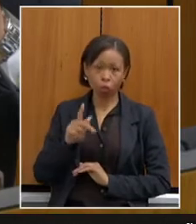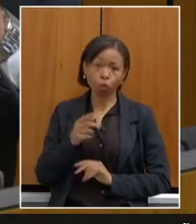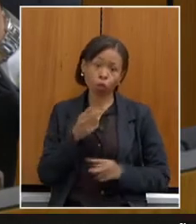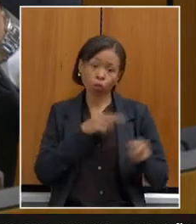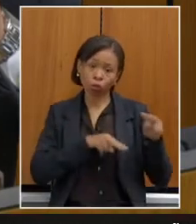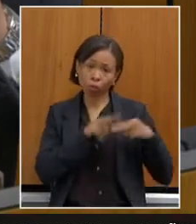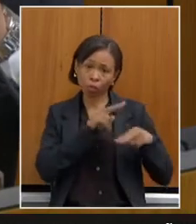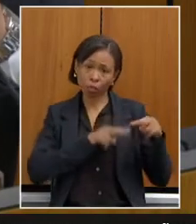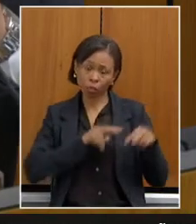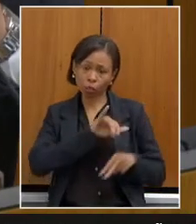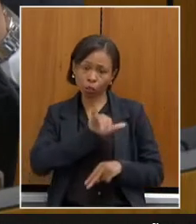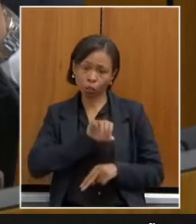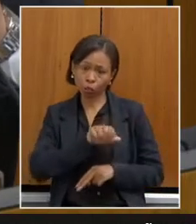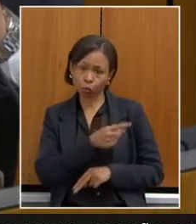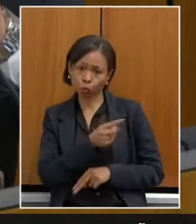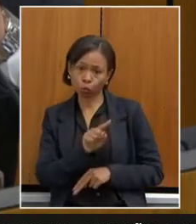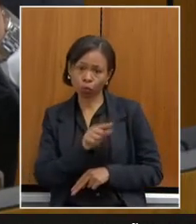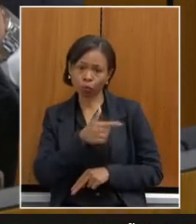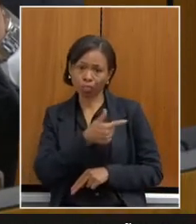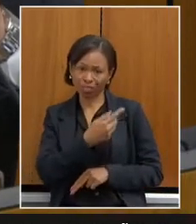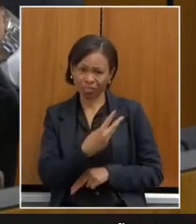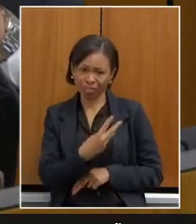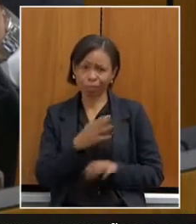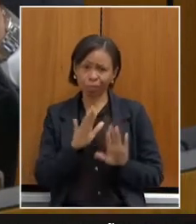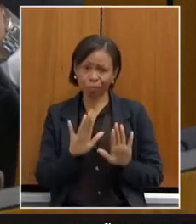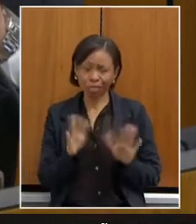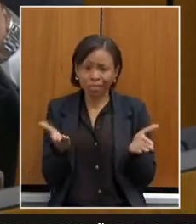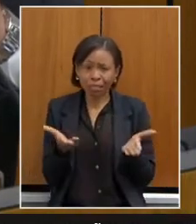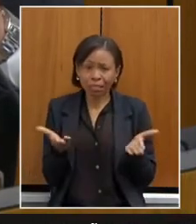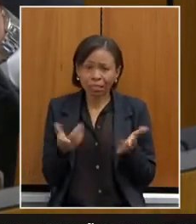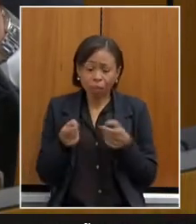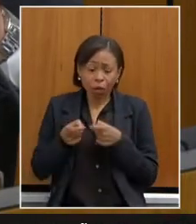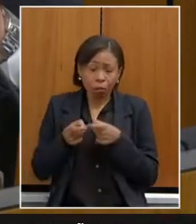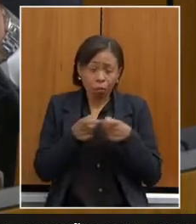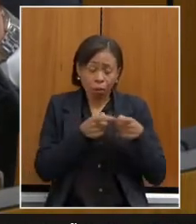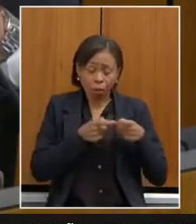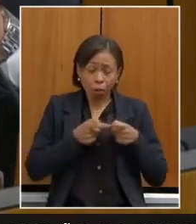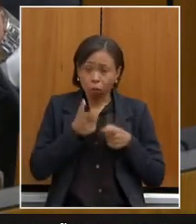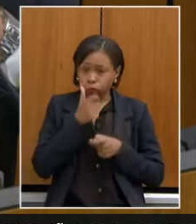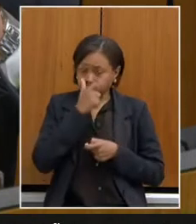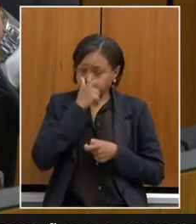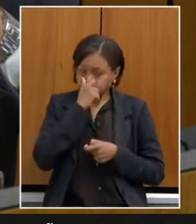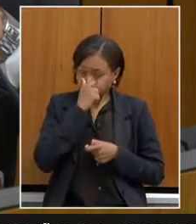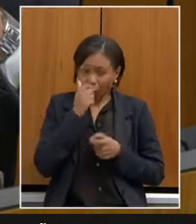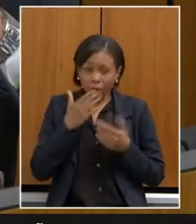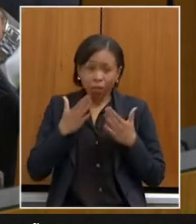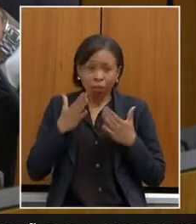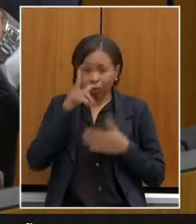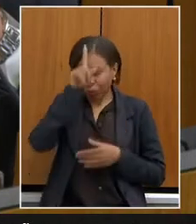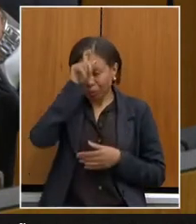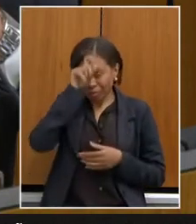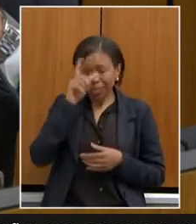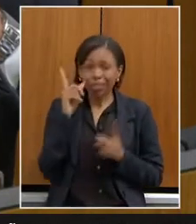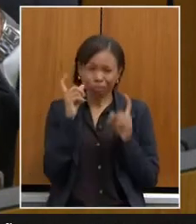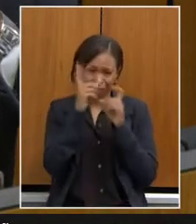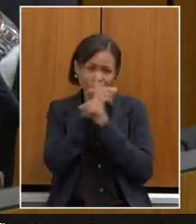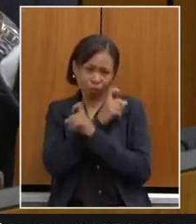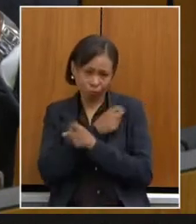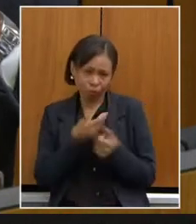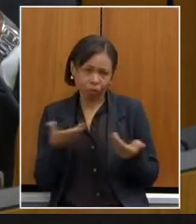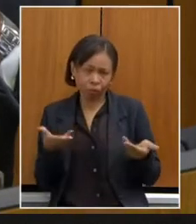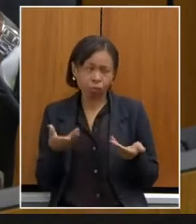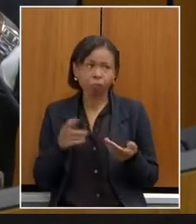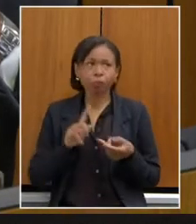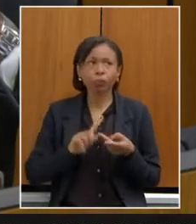nesse momento está muito inchado os hospitais de médicos pela ampliação de leitos que nós mostramos é uma dificuldade cirurgias